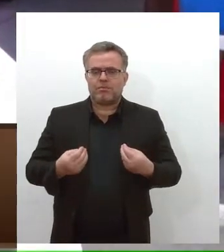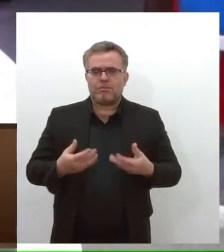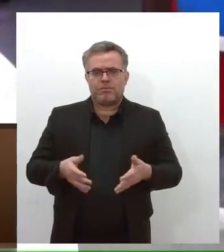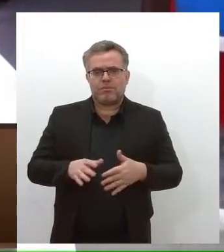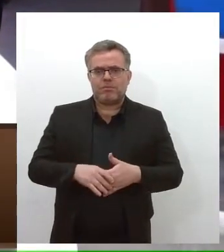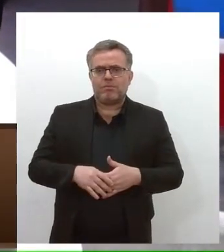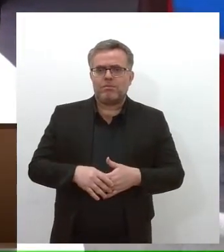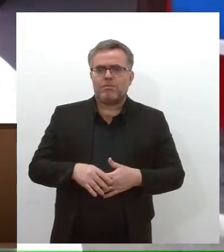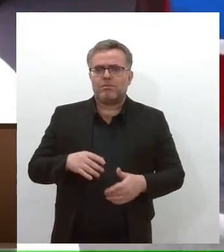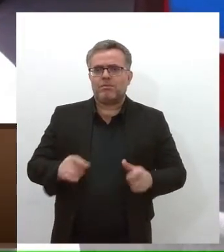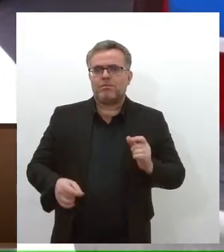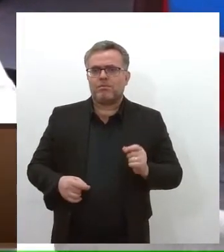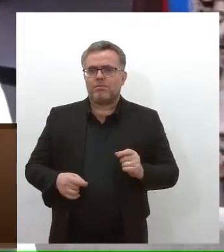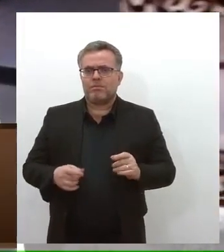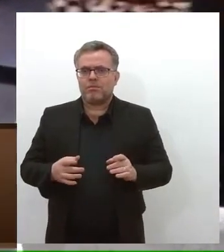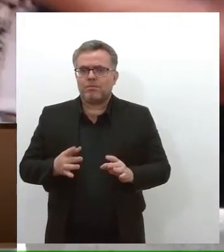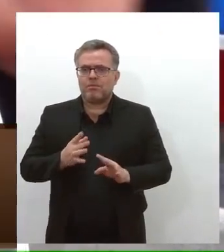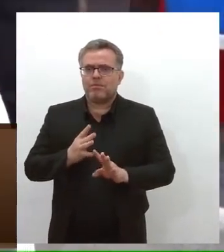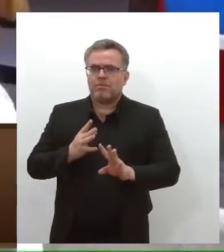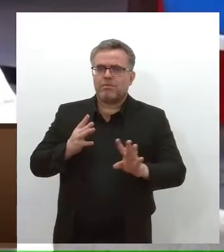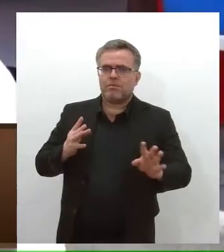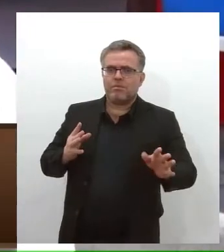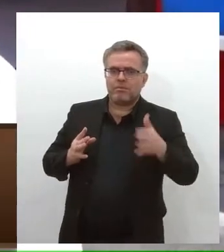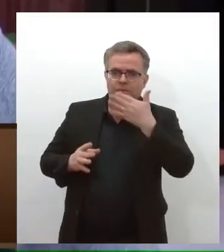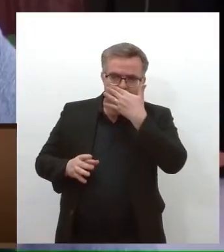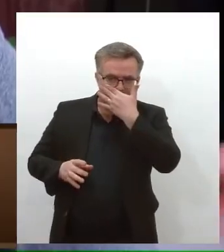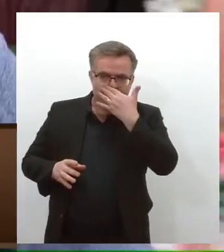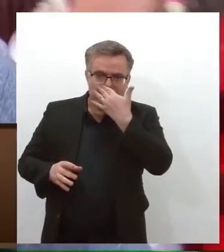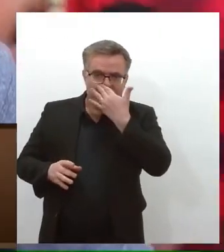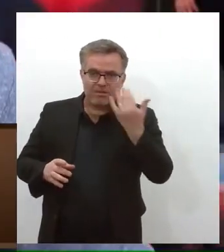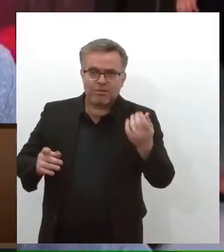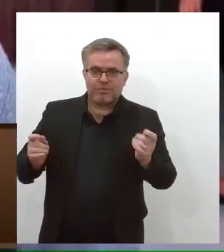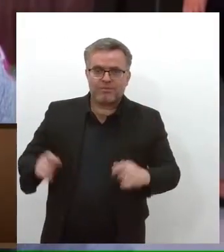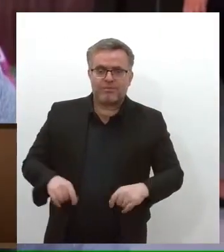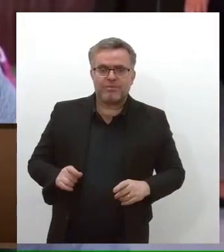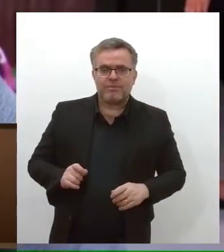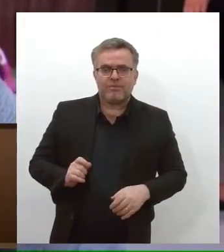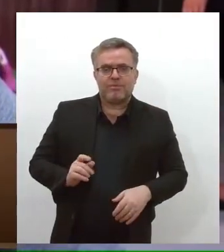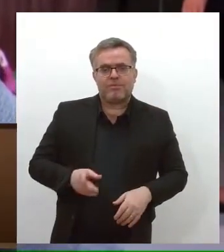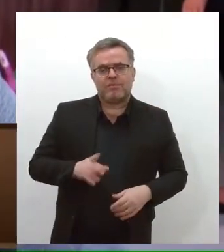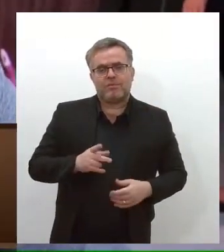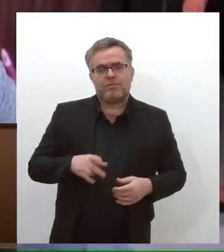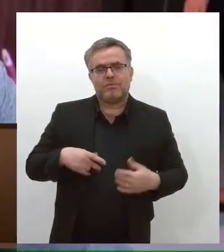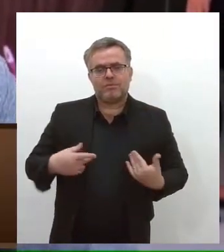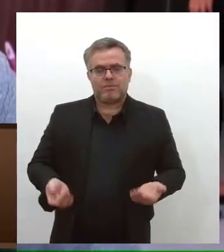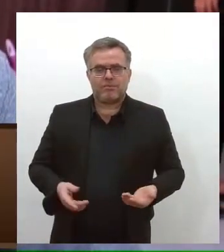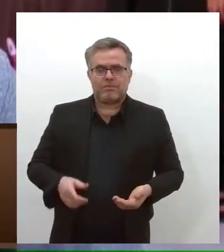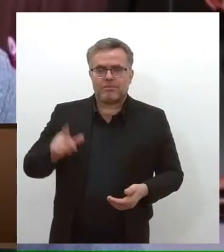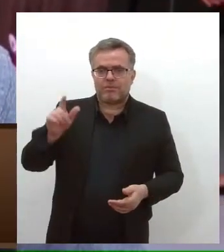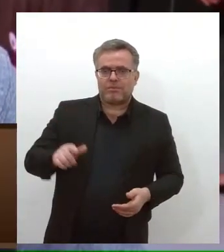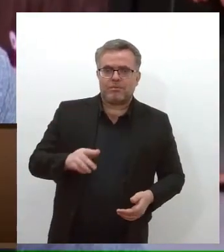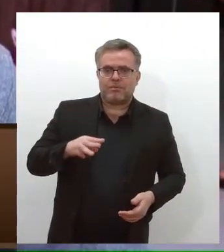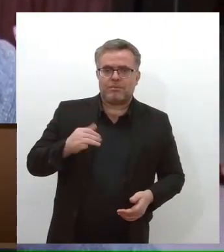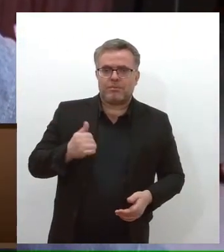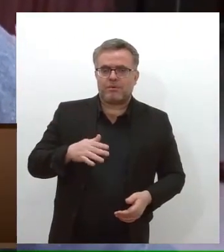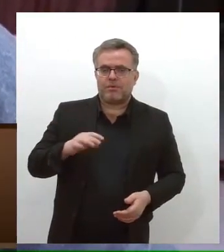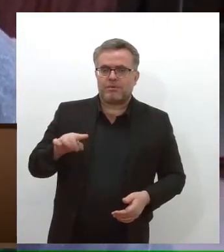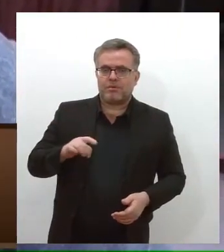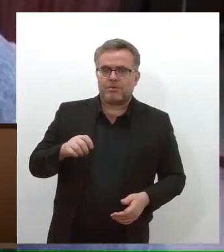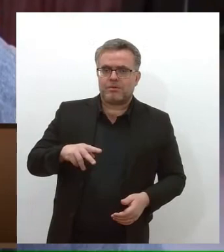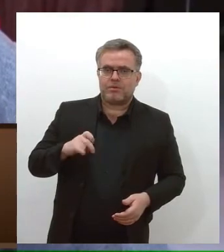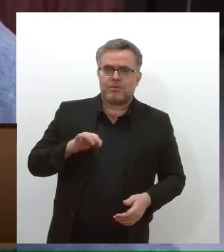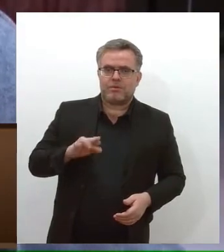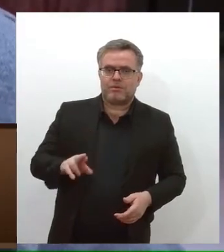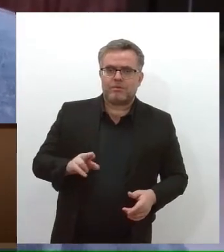para aquelas filas mais, não. Chega. Já seu Enoseli diz que a motivação para seguir